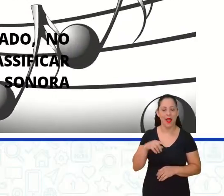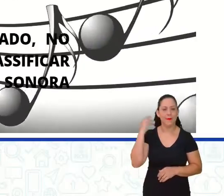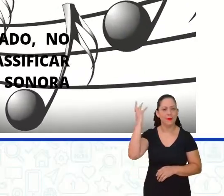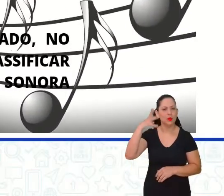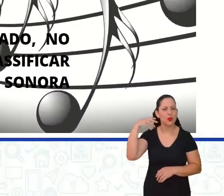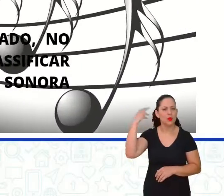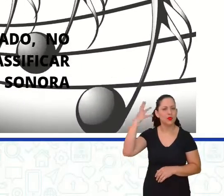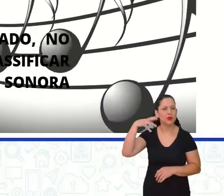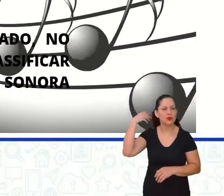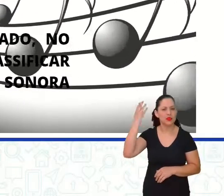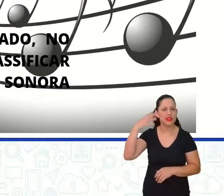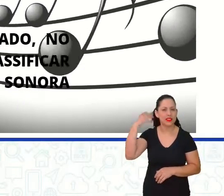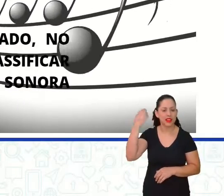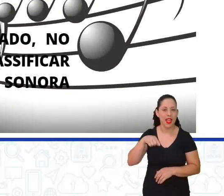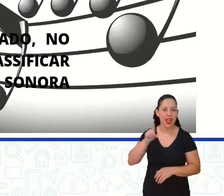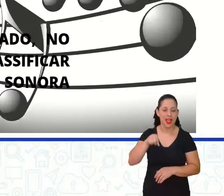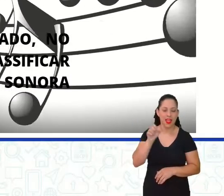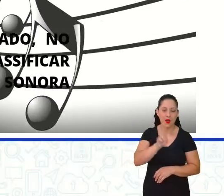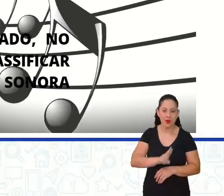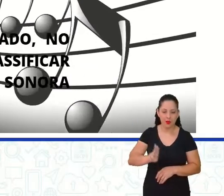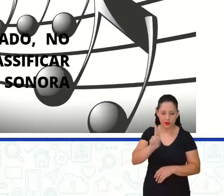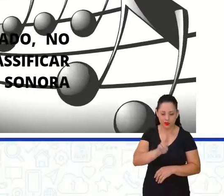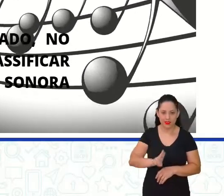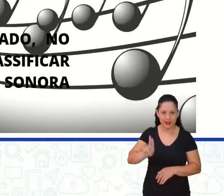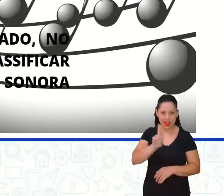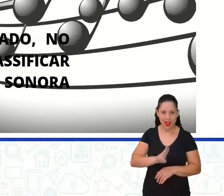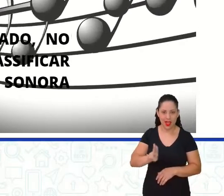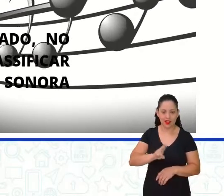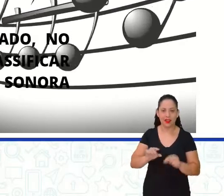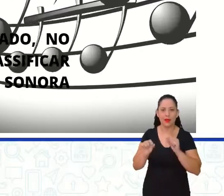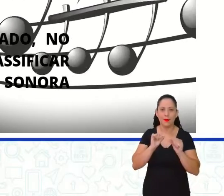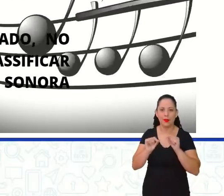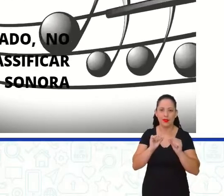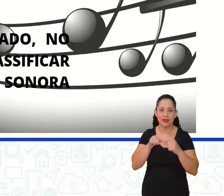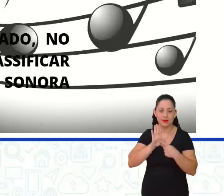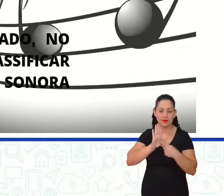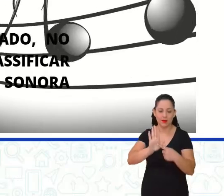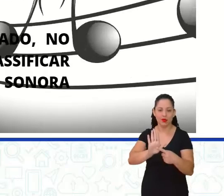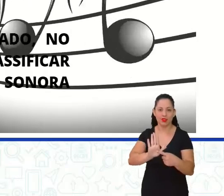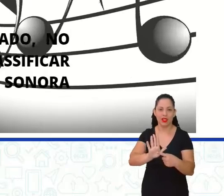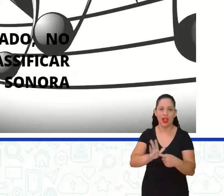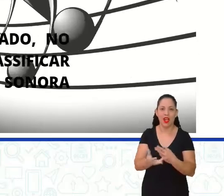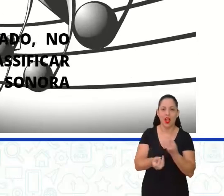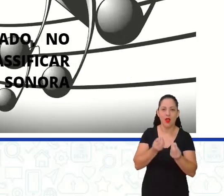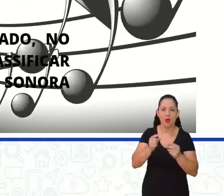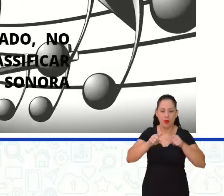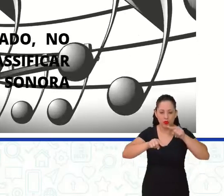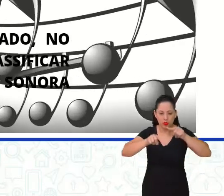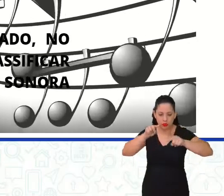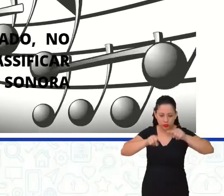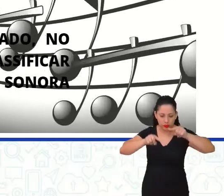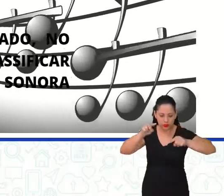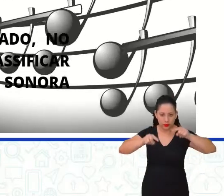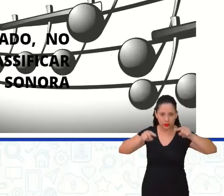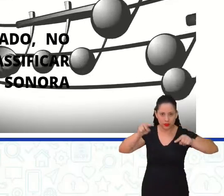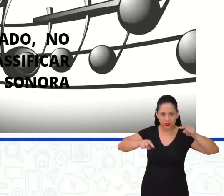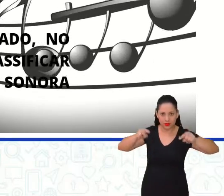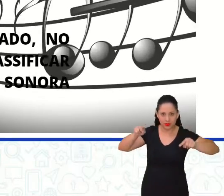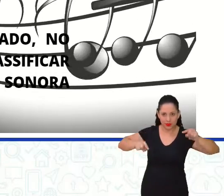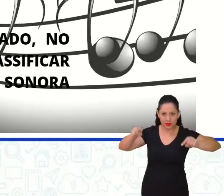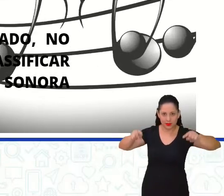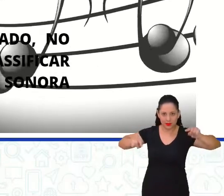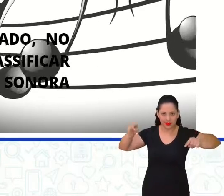Musical é o termo usado no universo da música para classificar a altura de uma reprodução sonora que